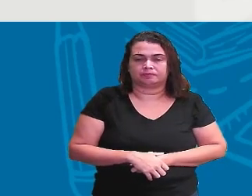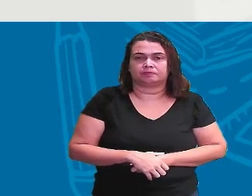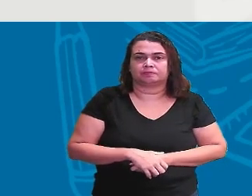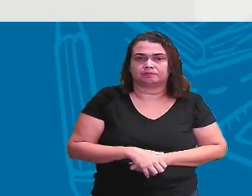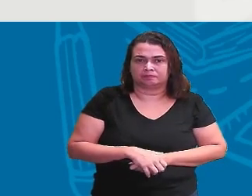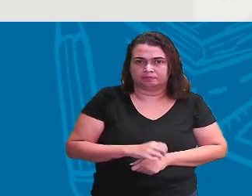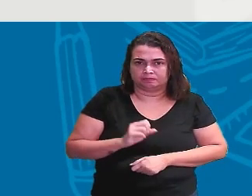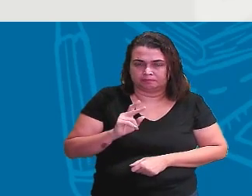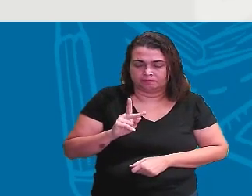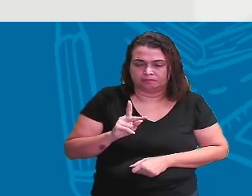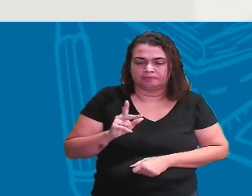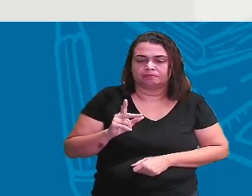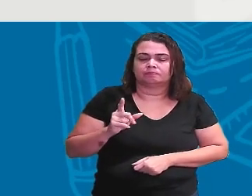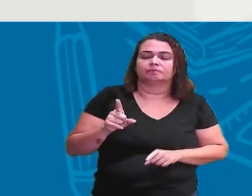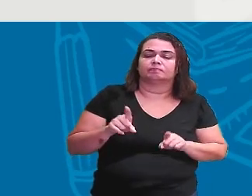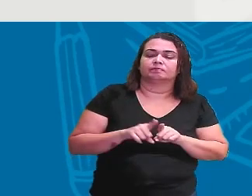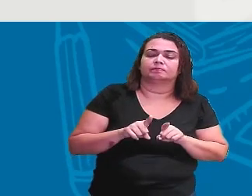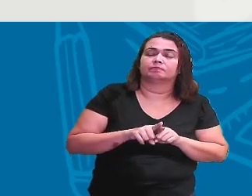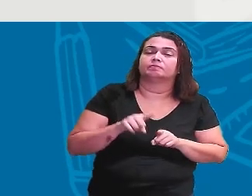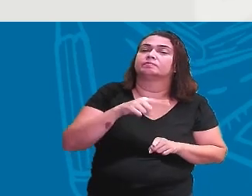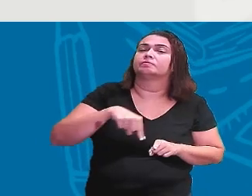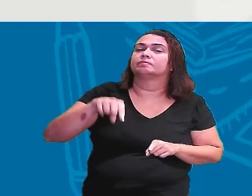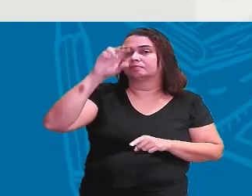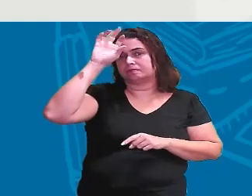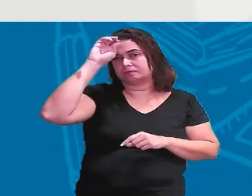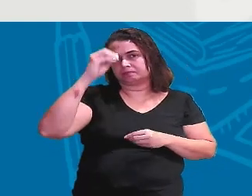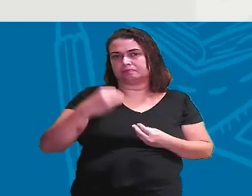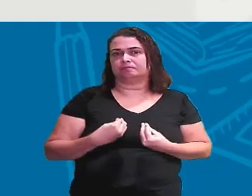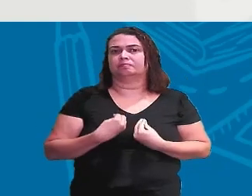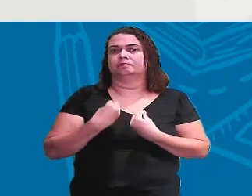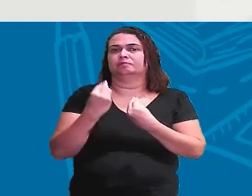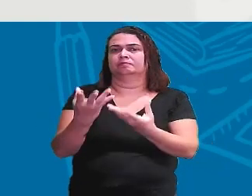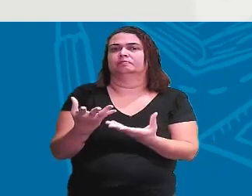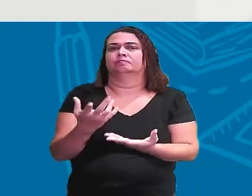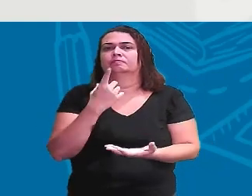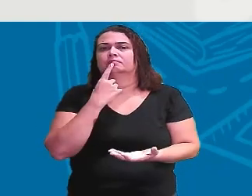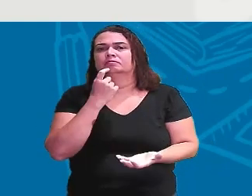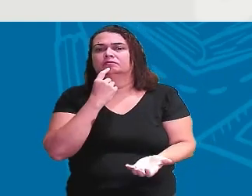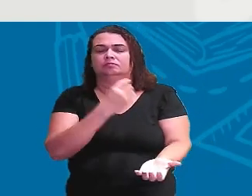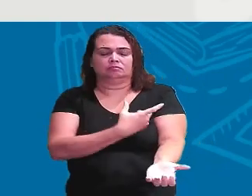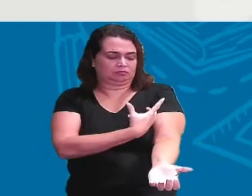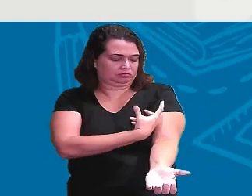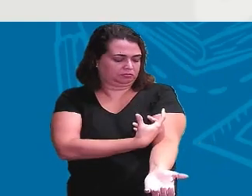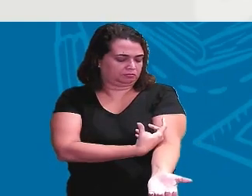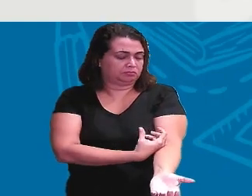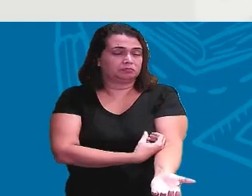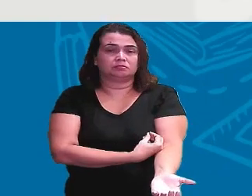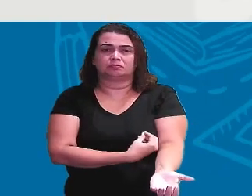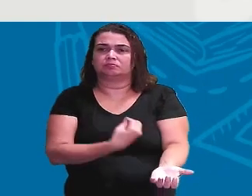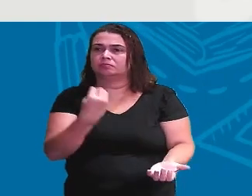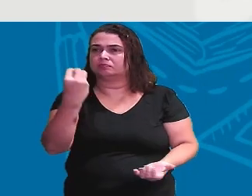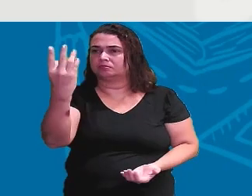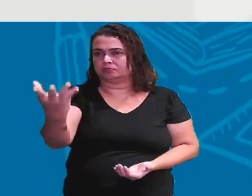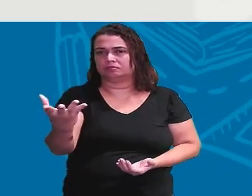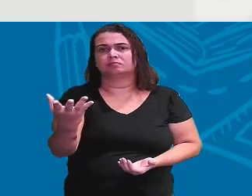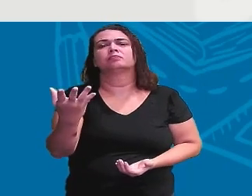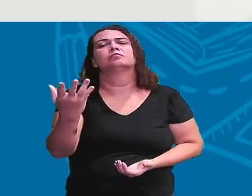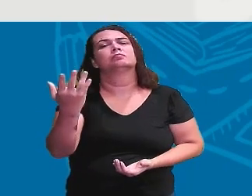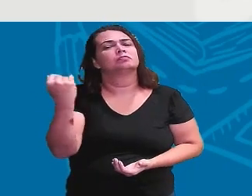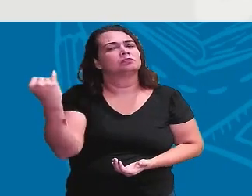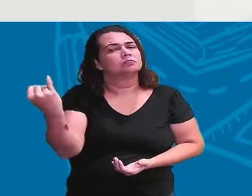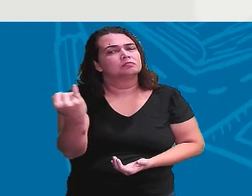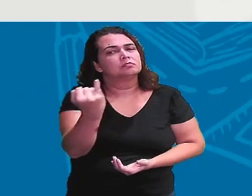tá certo? E também aprendemos que a doação de sangue é um ato de cidadania e pode